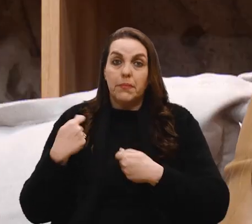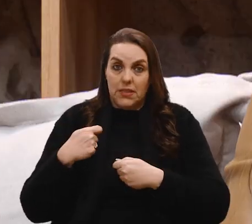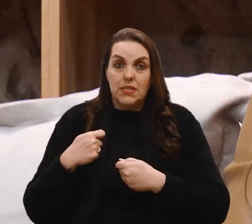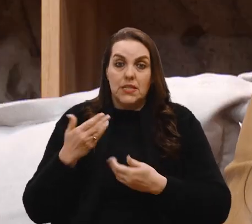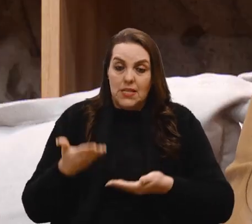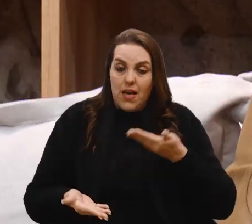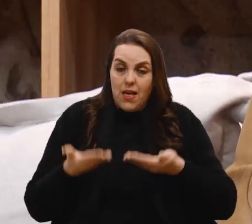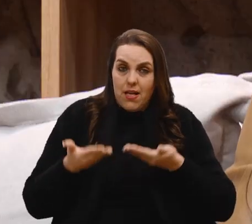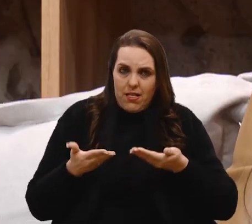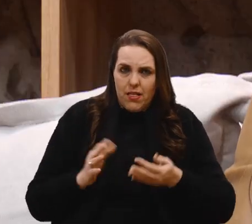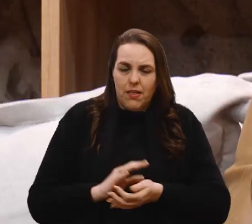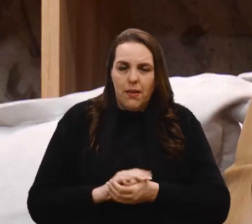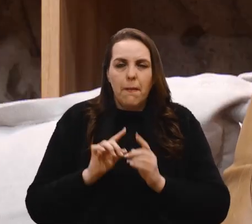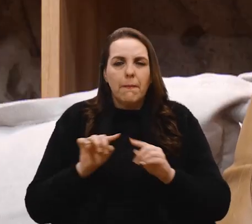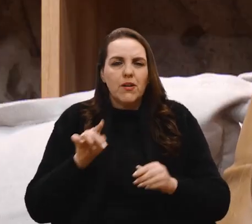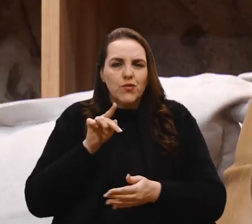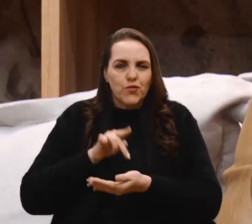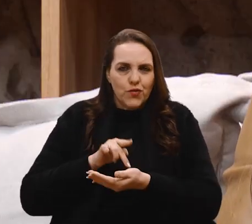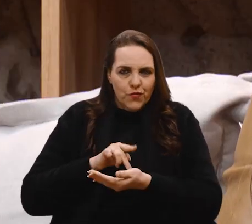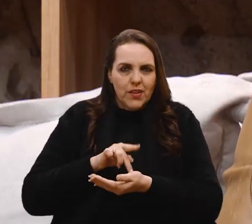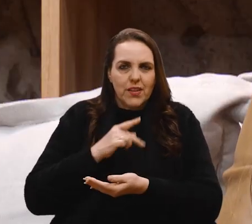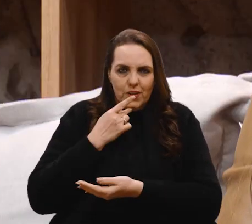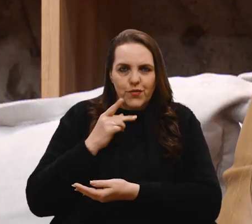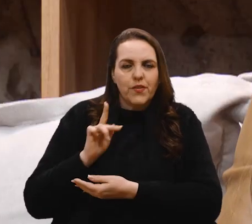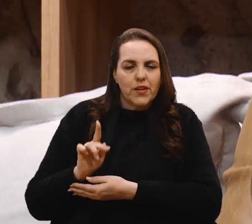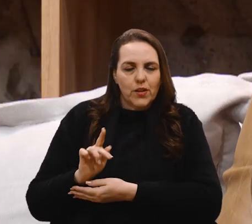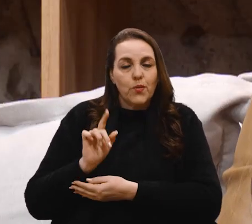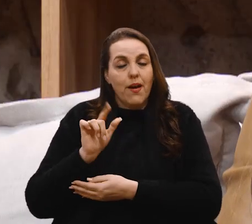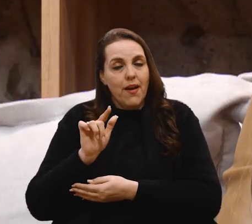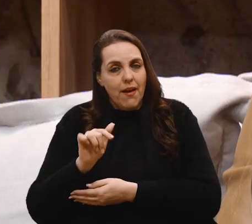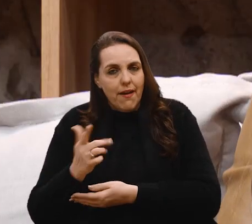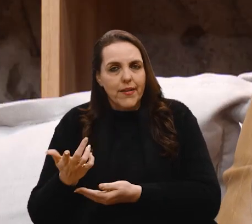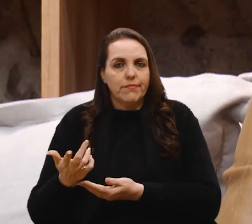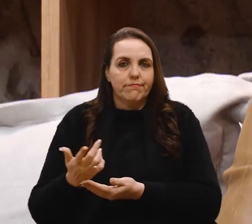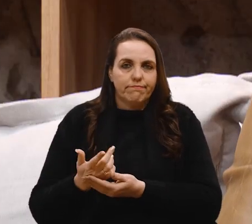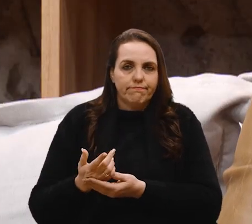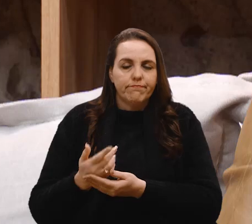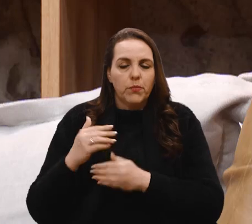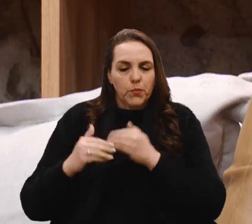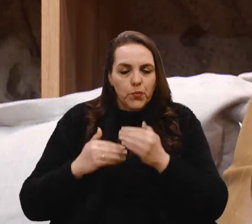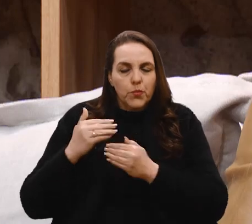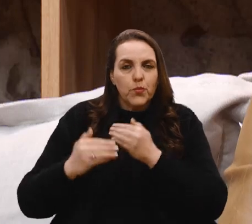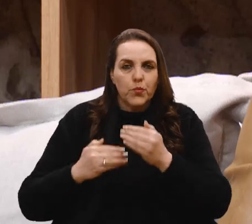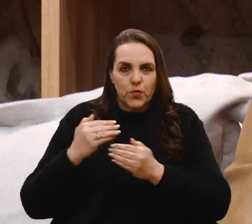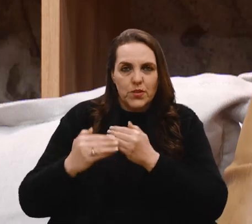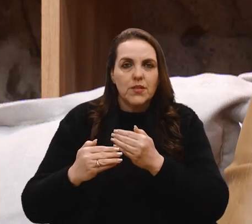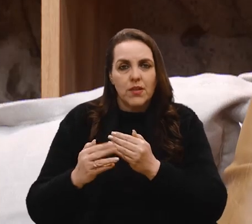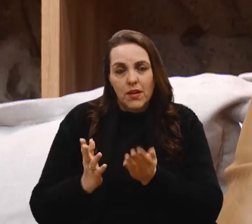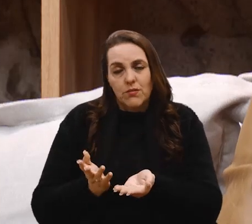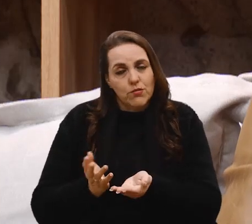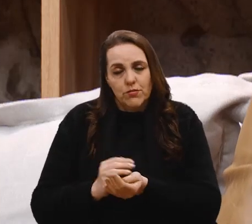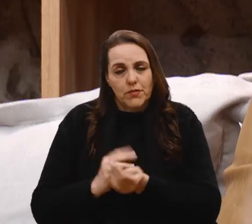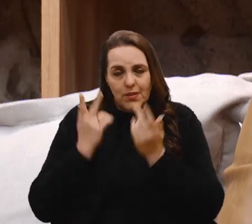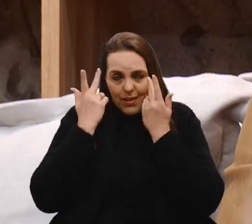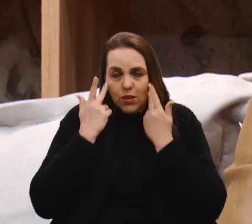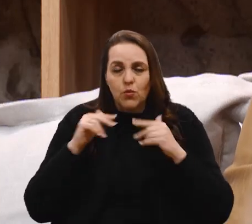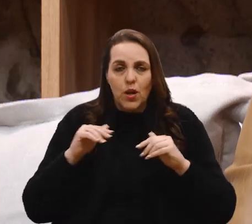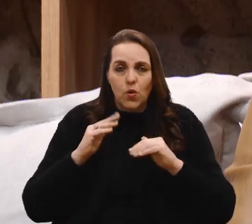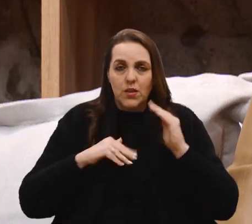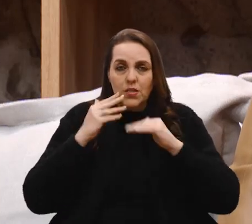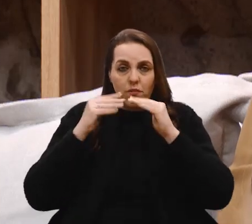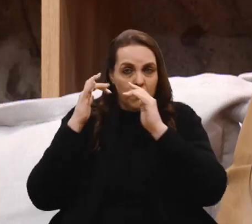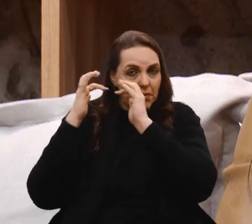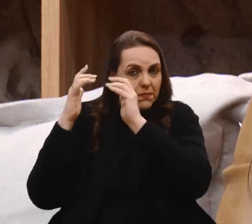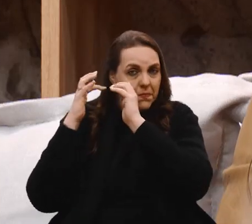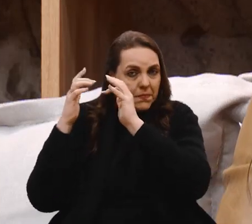equilíbrio. Mas realmente, né, é um processo de desenvolvimento ali, né,